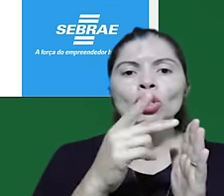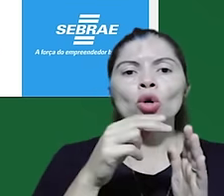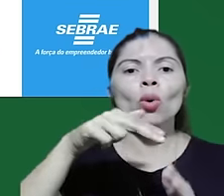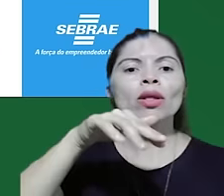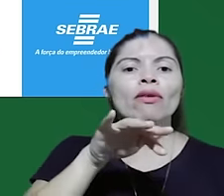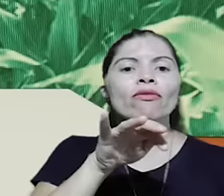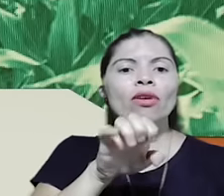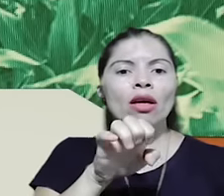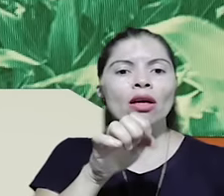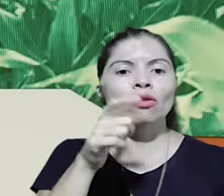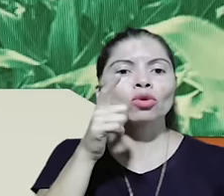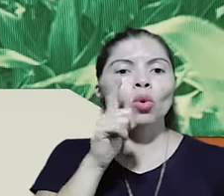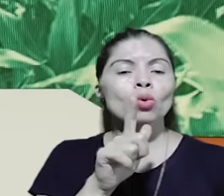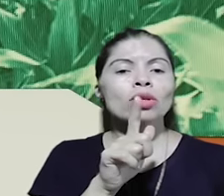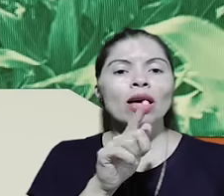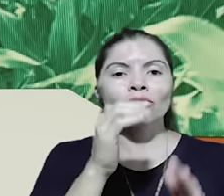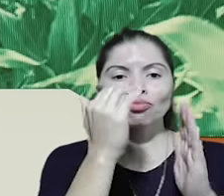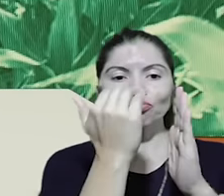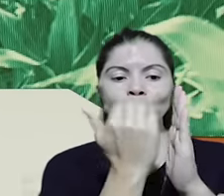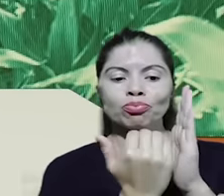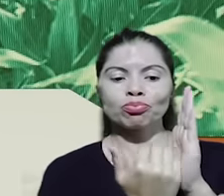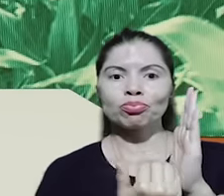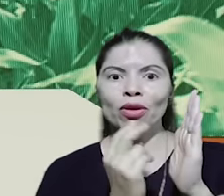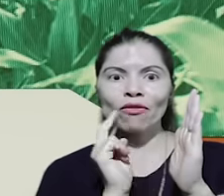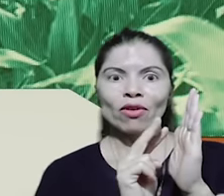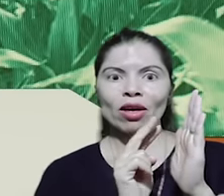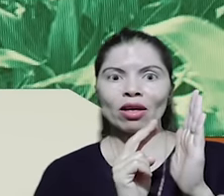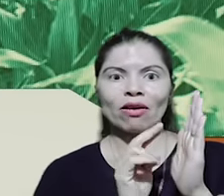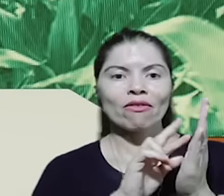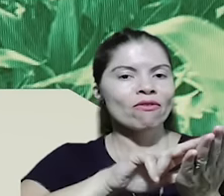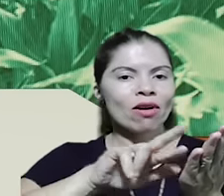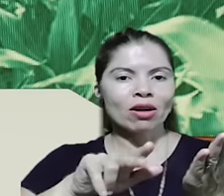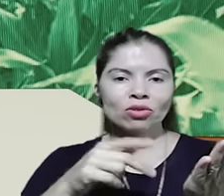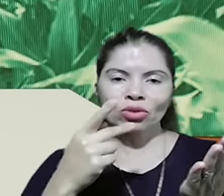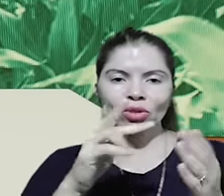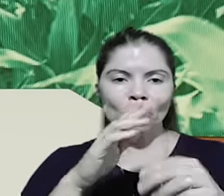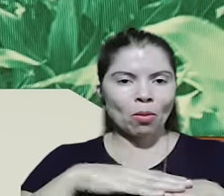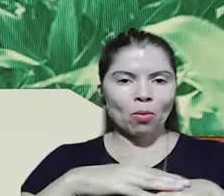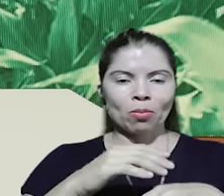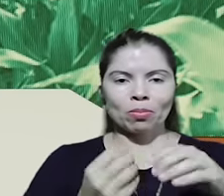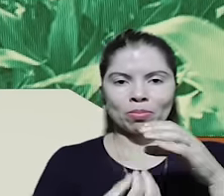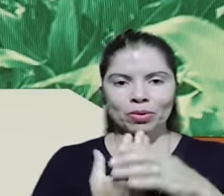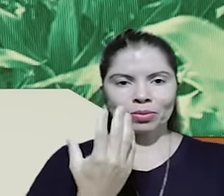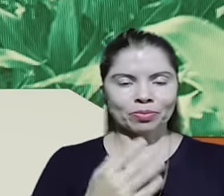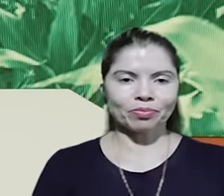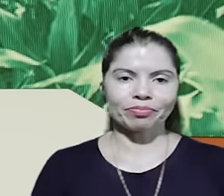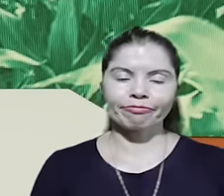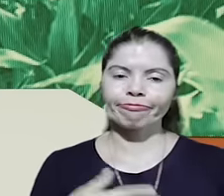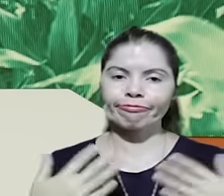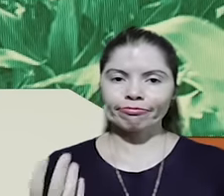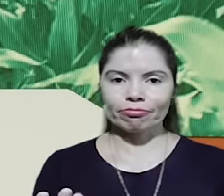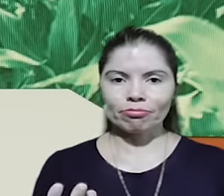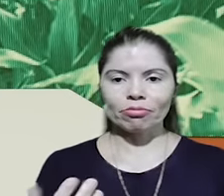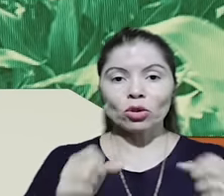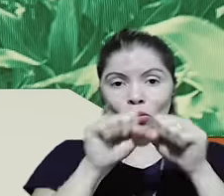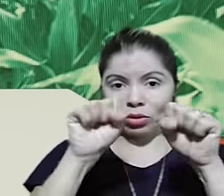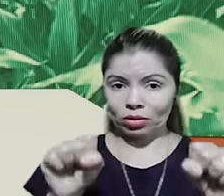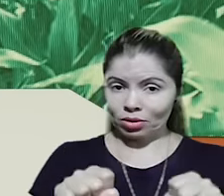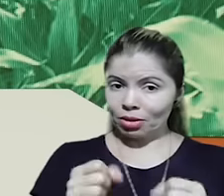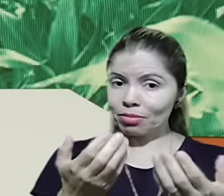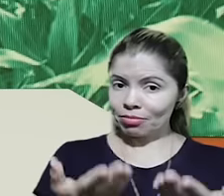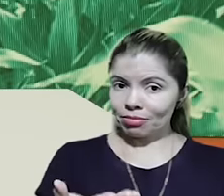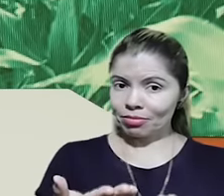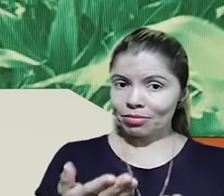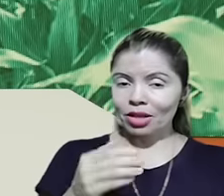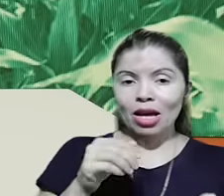listagem bom então é isso Gisele o sistema tá aí emitimos a nota